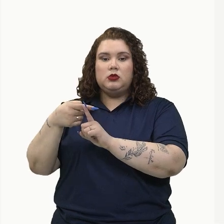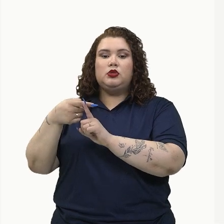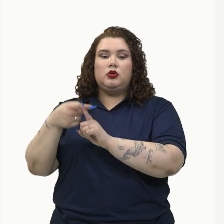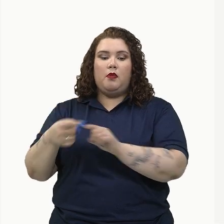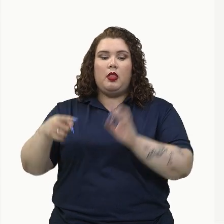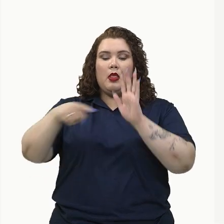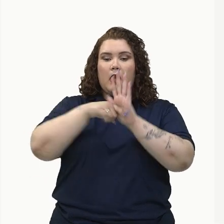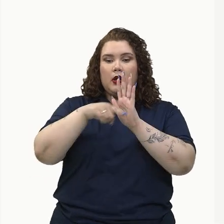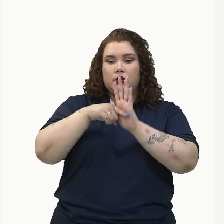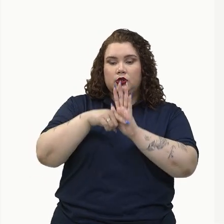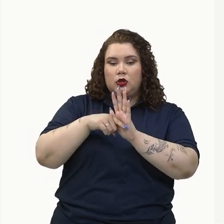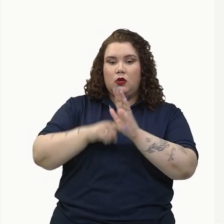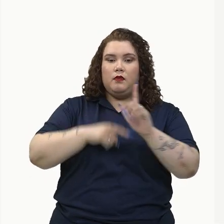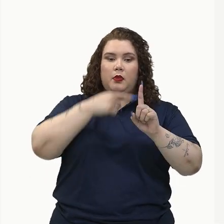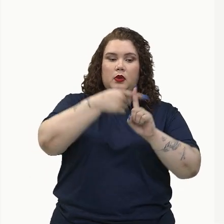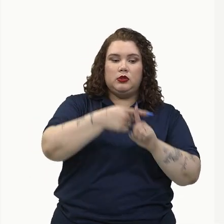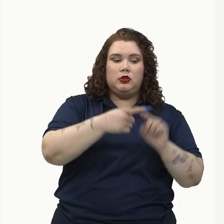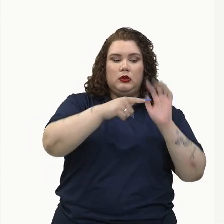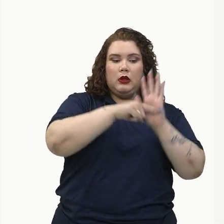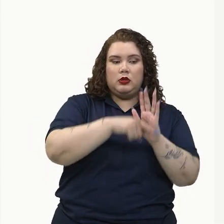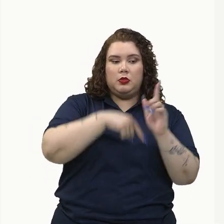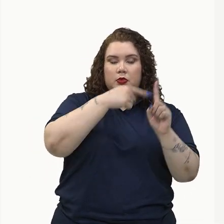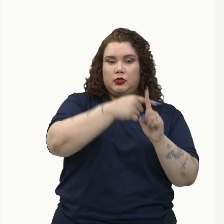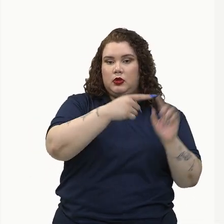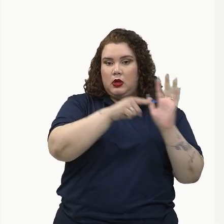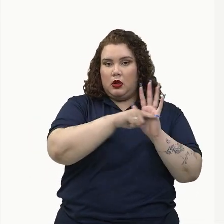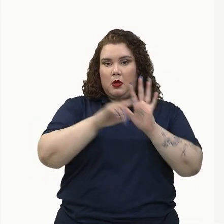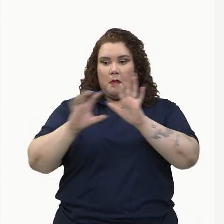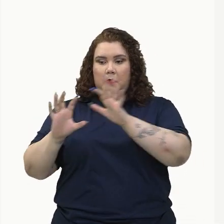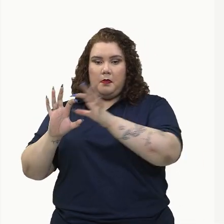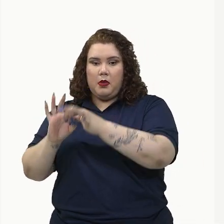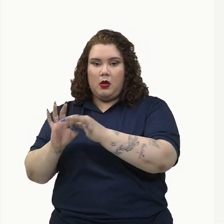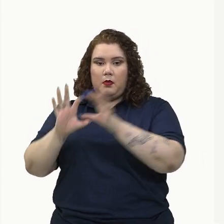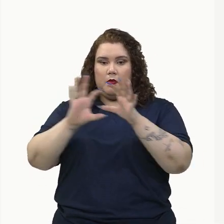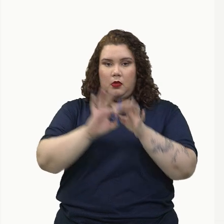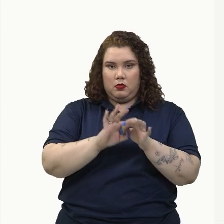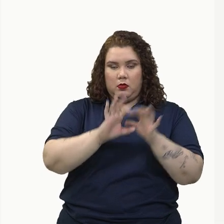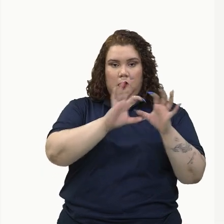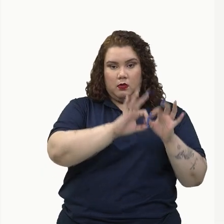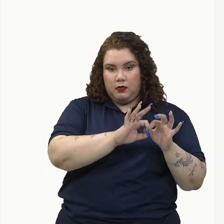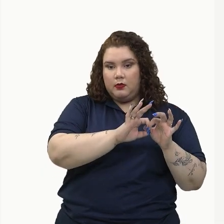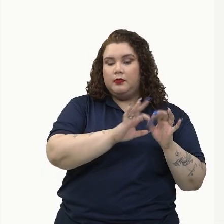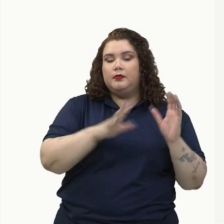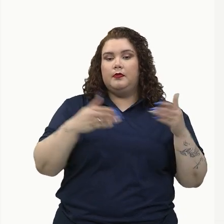outro, né, é a característica da ligação em série, negativo ligado com positivo.